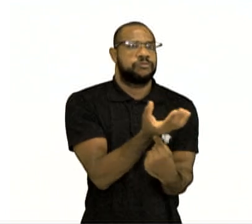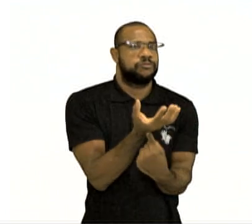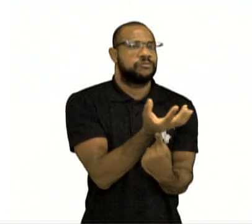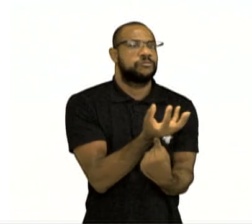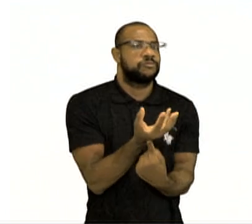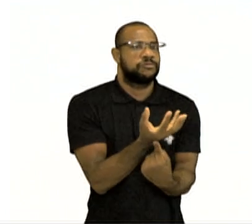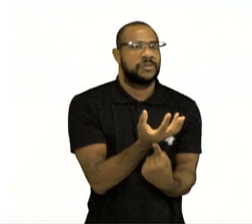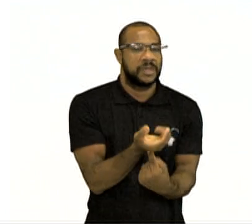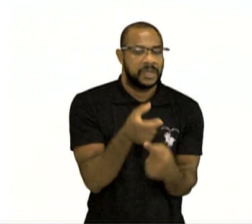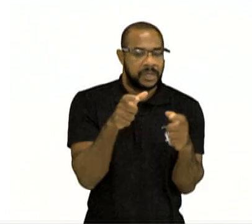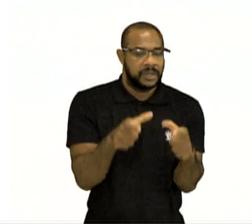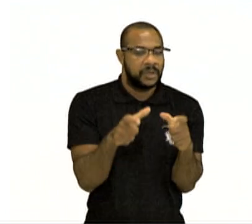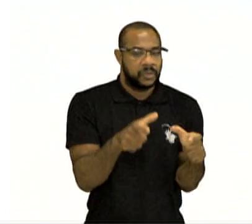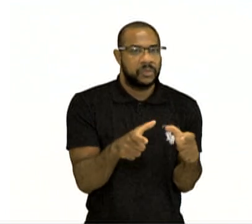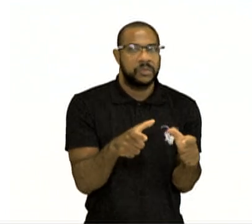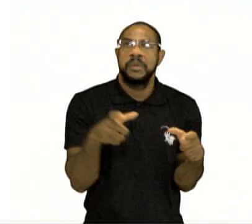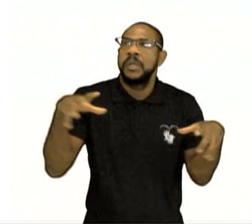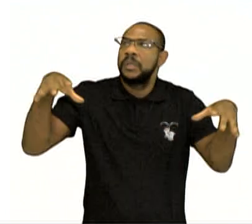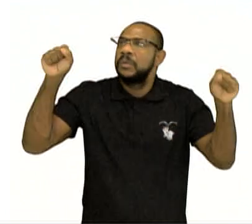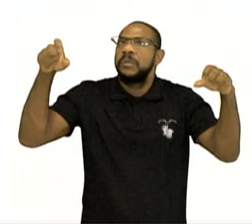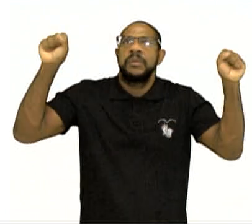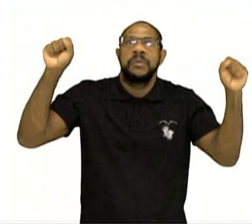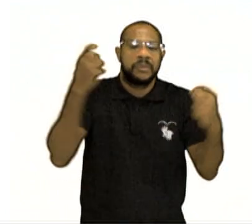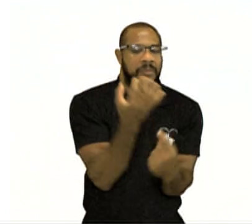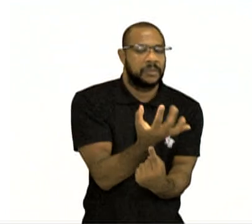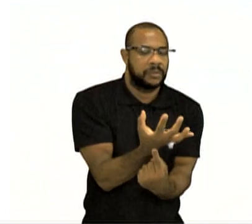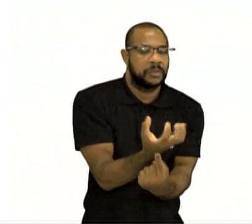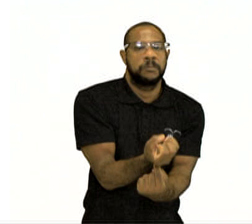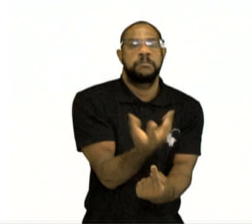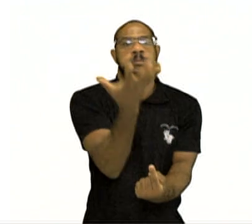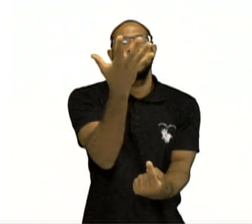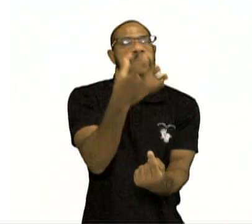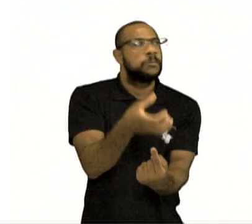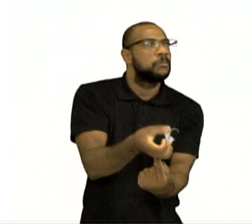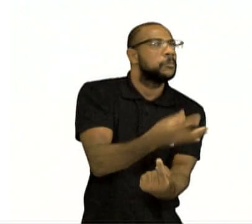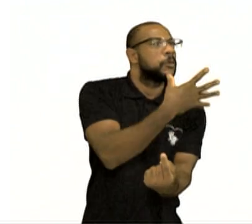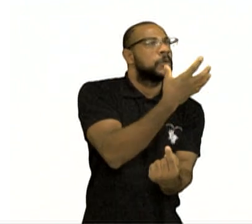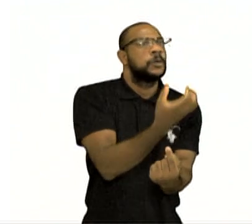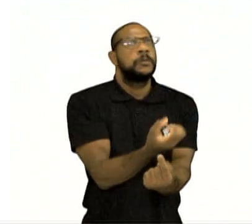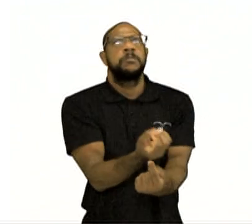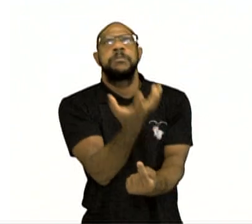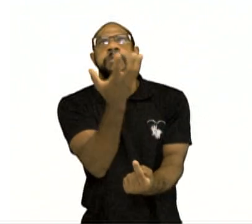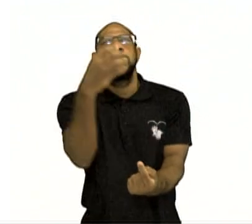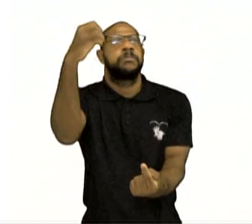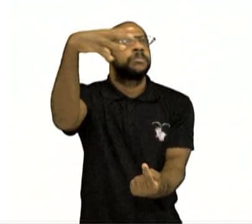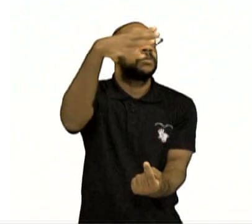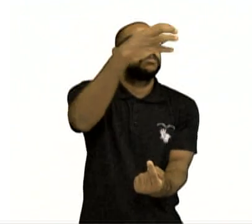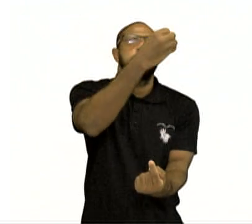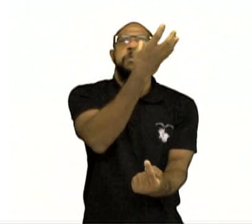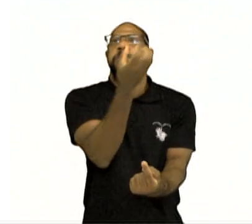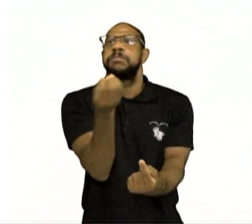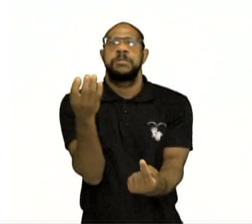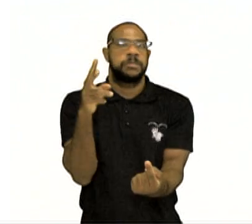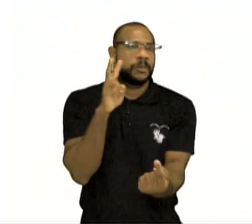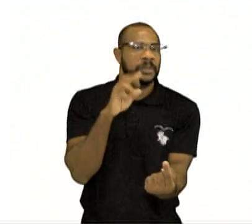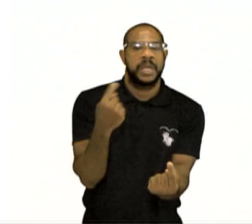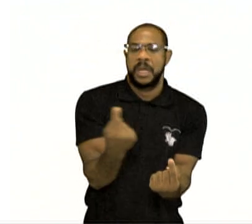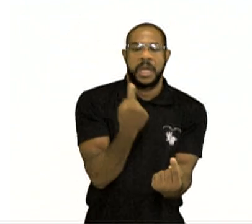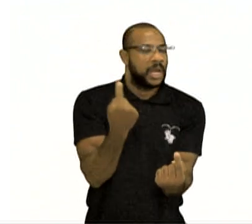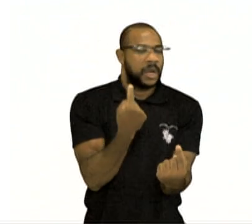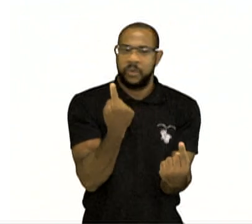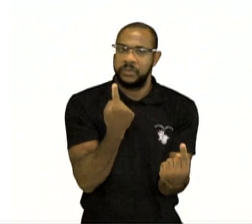é iluminado por essa vela. Então, toda a luz que você tem nessa pintura vem unicamente dessa